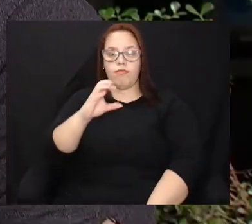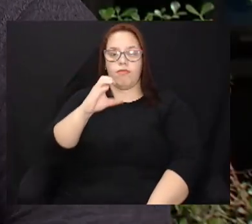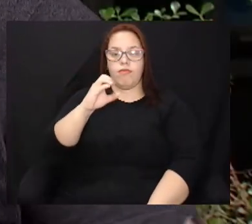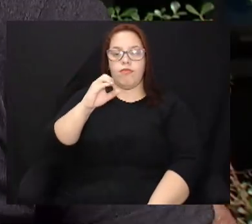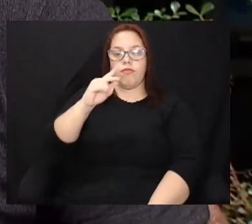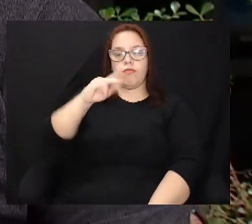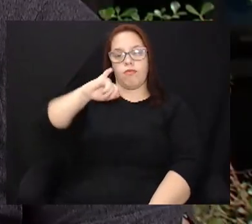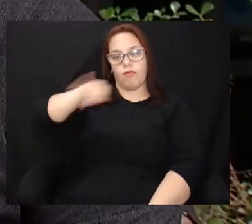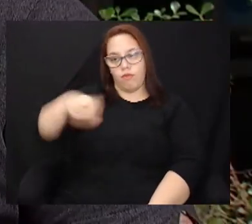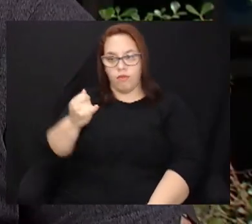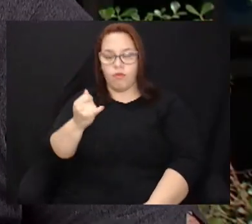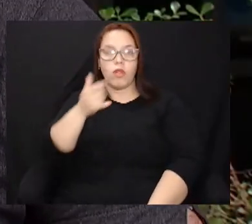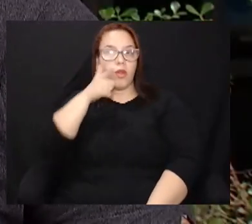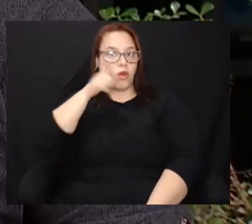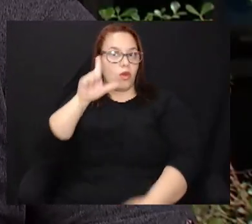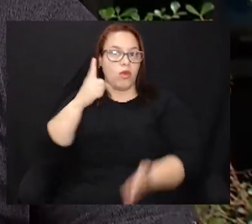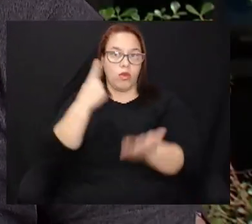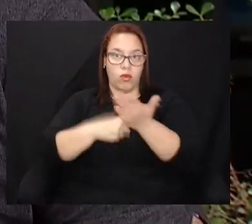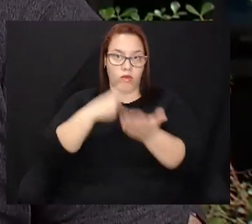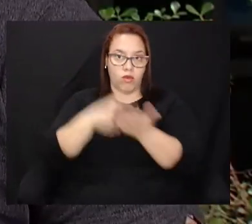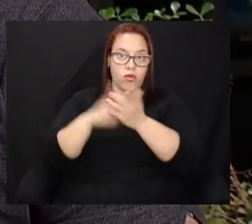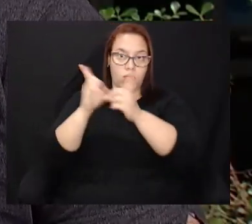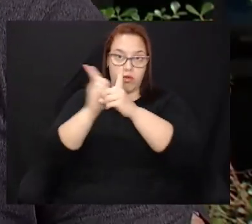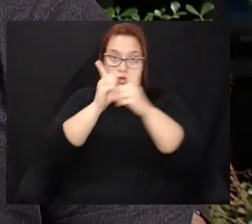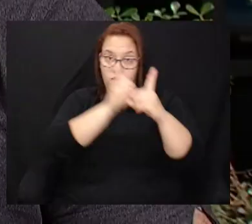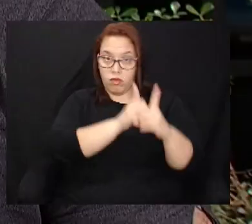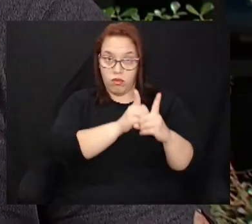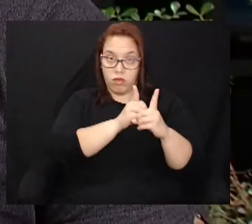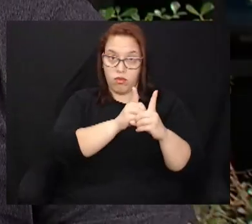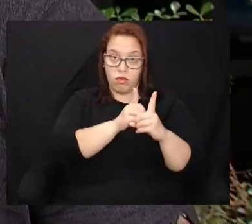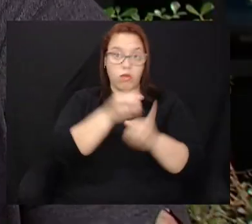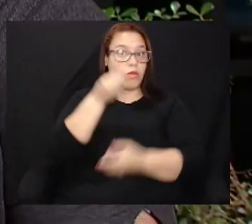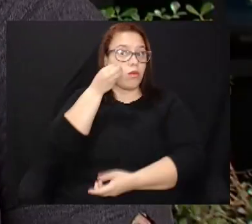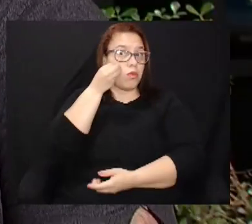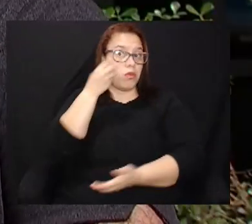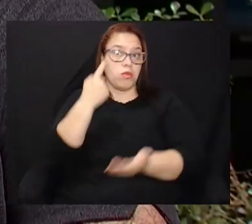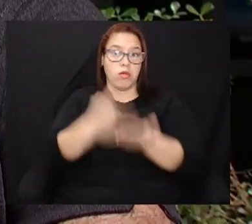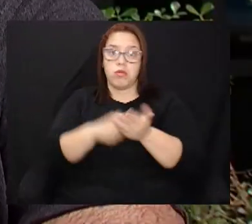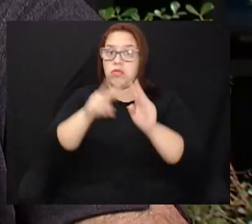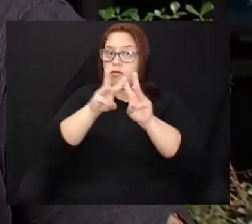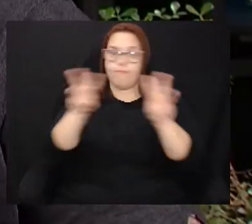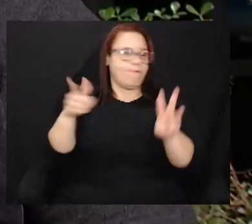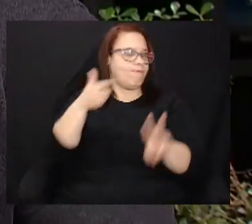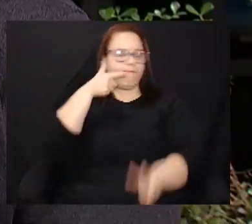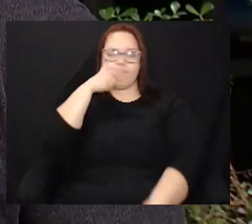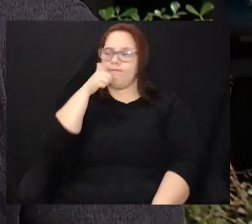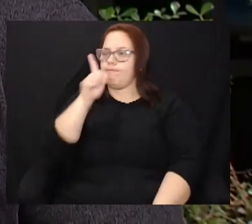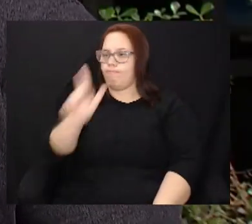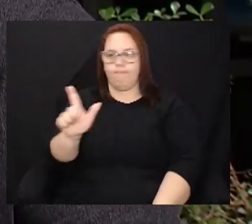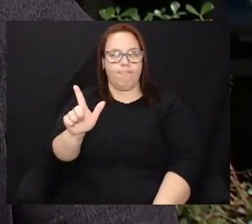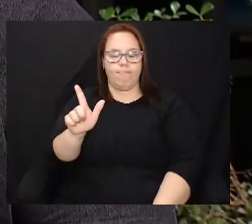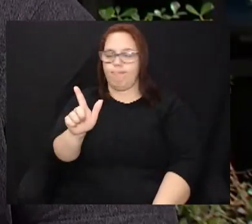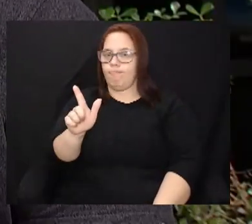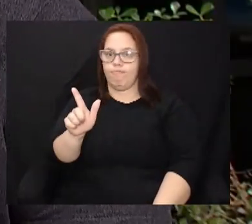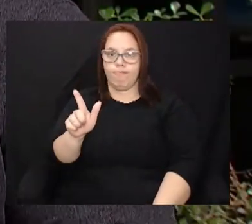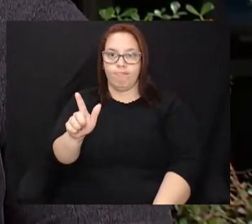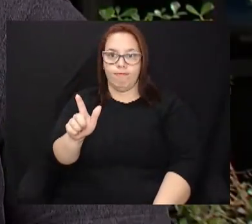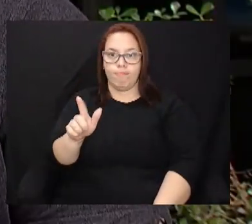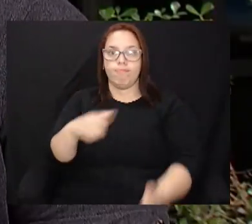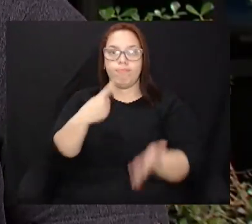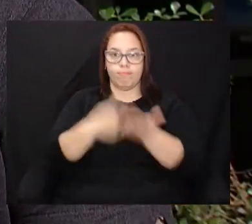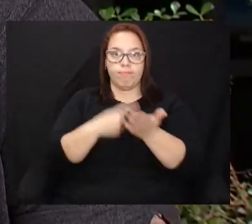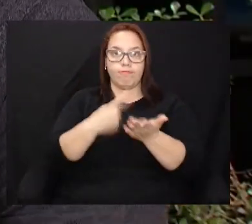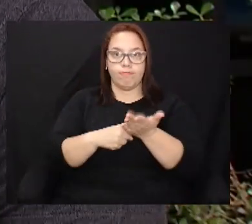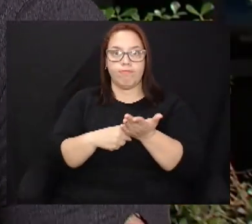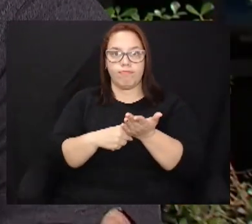consegue agenda de atendimento. Se ela tentar o agendamento pela web e não conseguir, daí esse agendamento, no caso